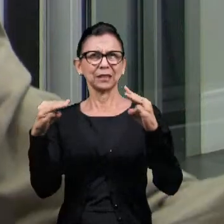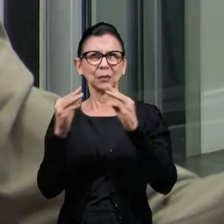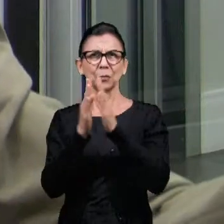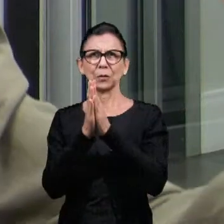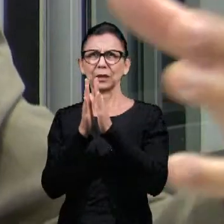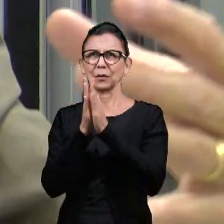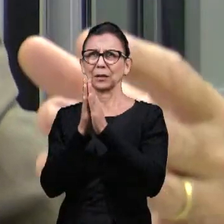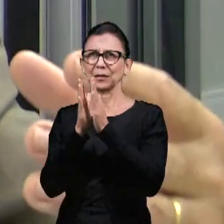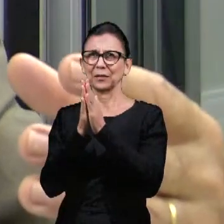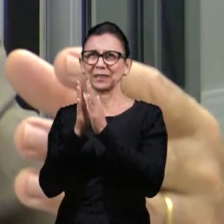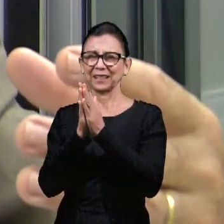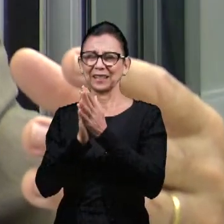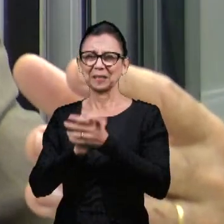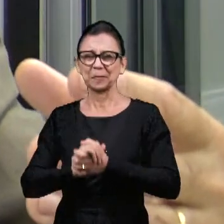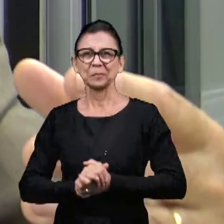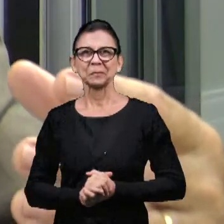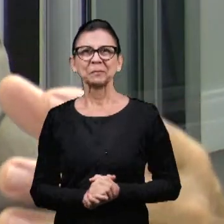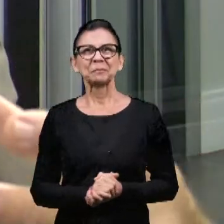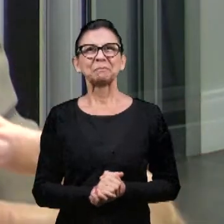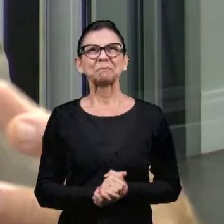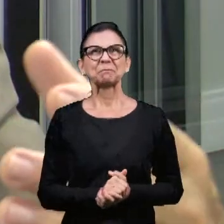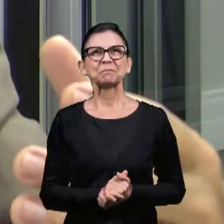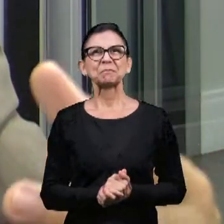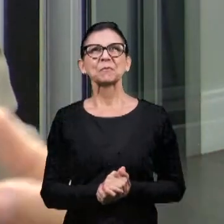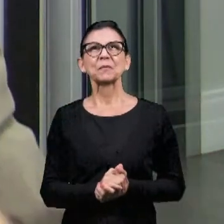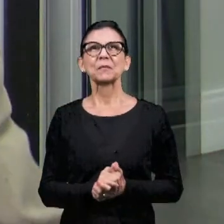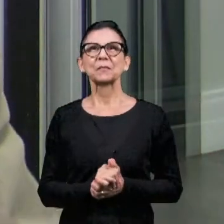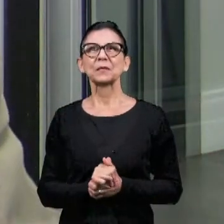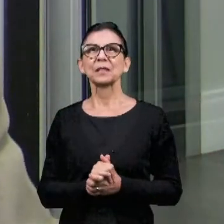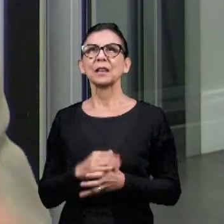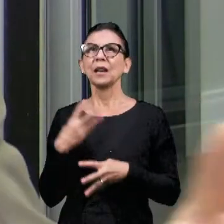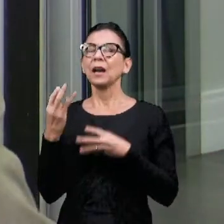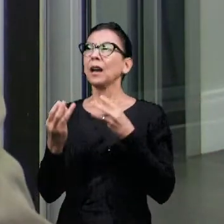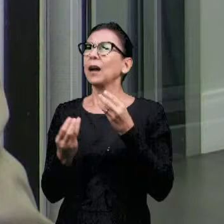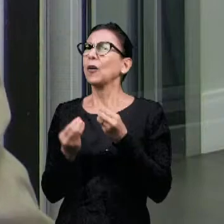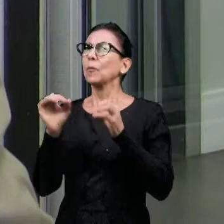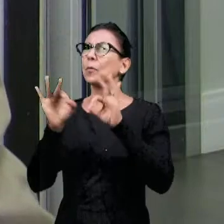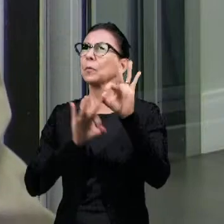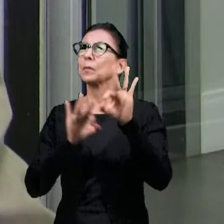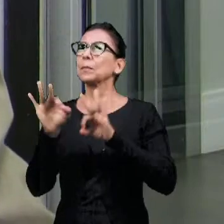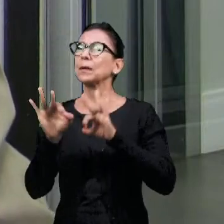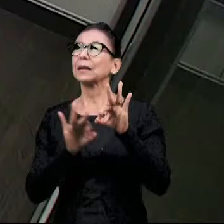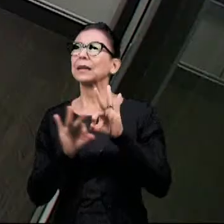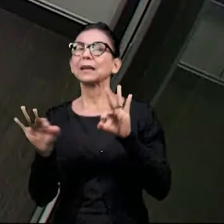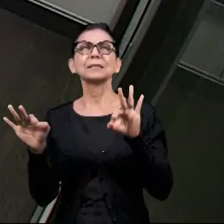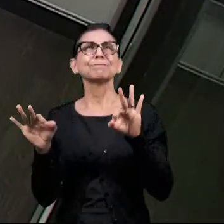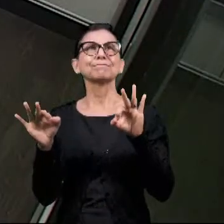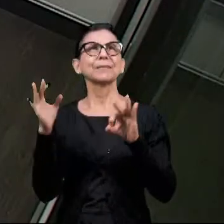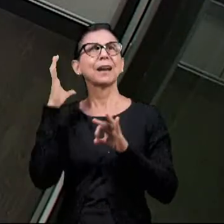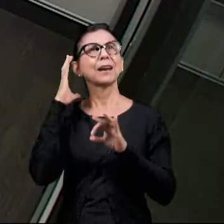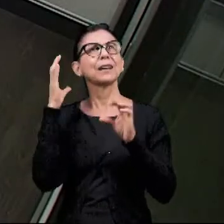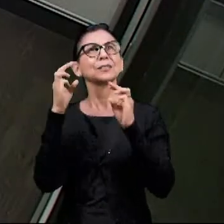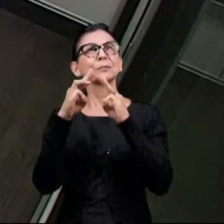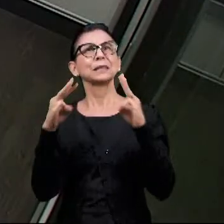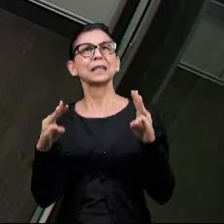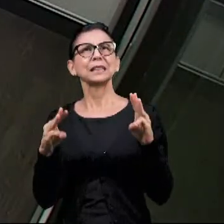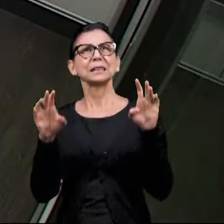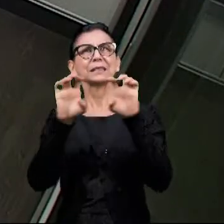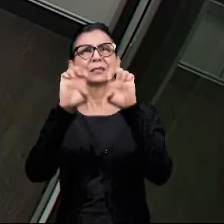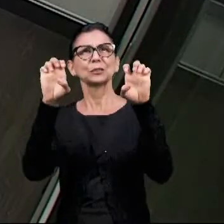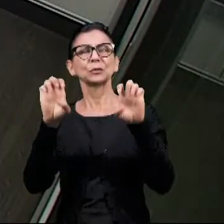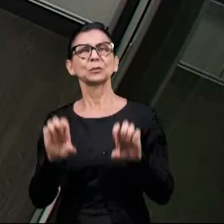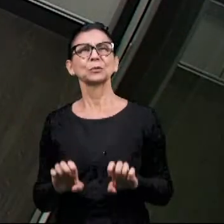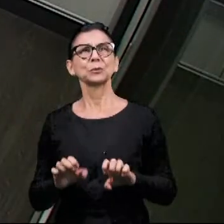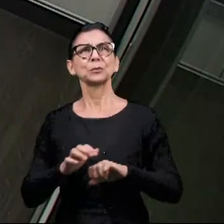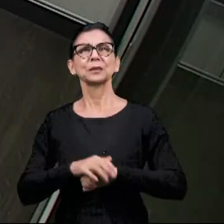queríamos juntar tudo aqui, né? Como é que nós vamos fazer isso? Deve existir uma forma. Porque, né? E hoje eu